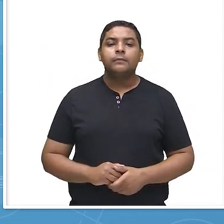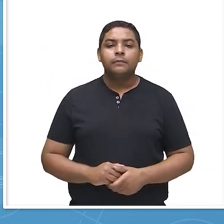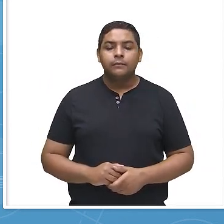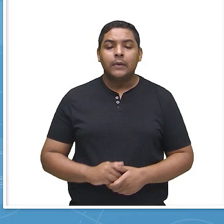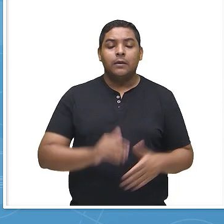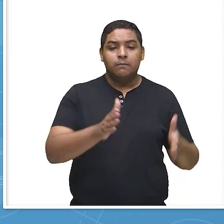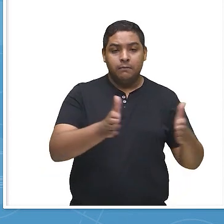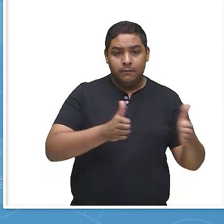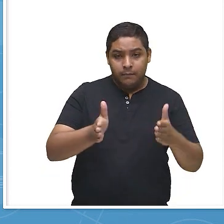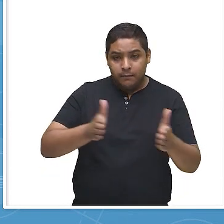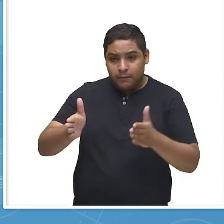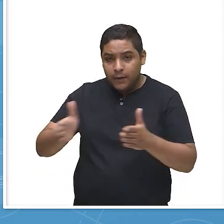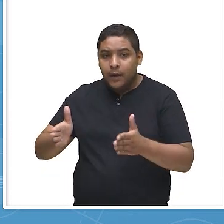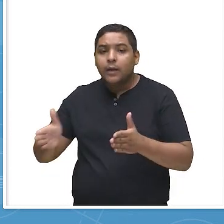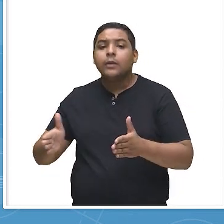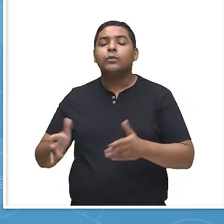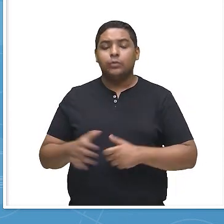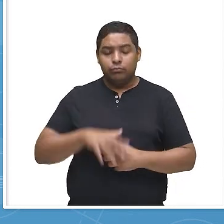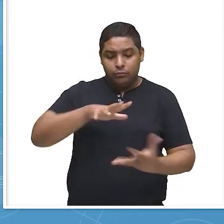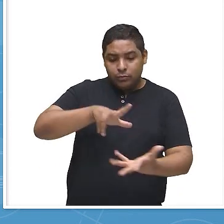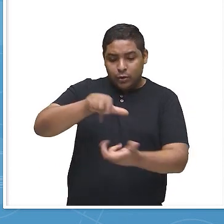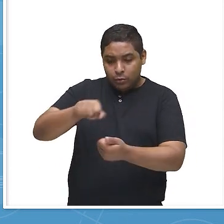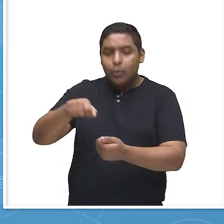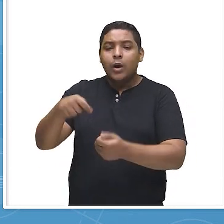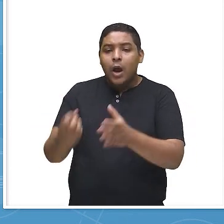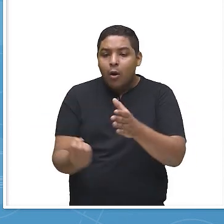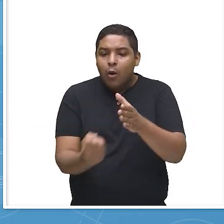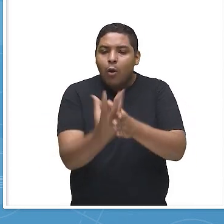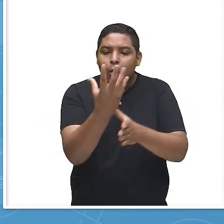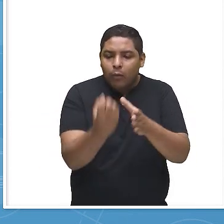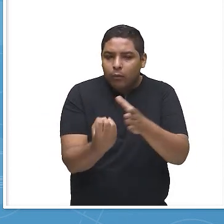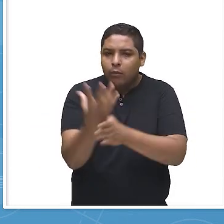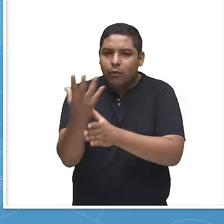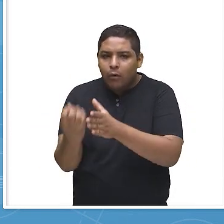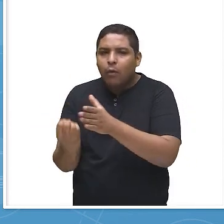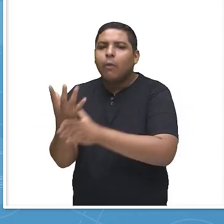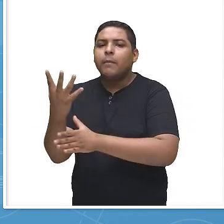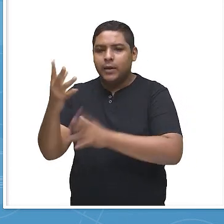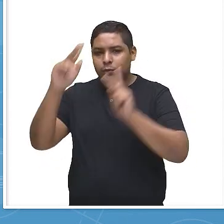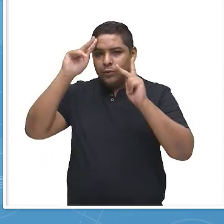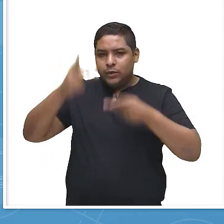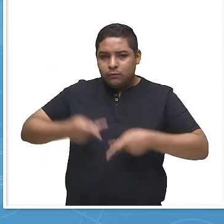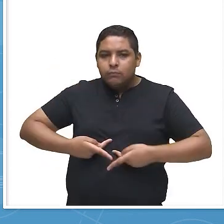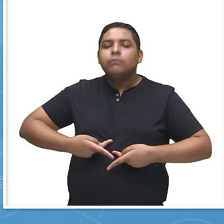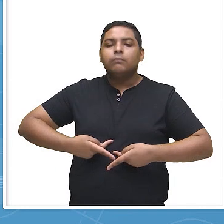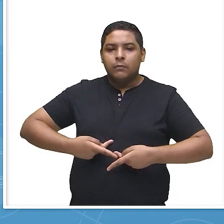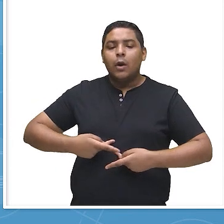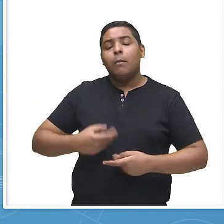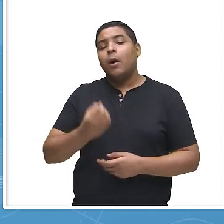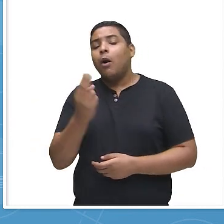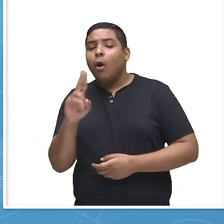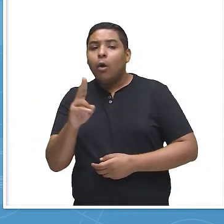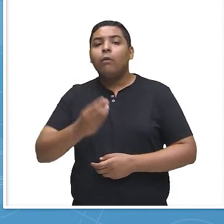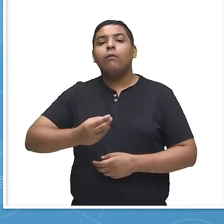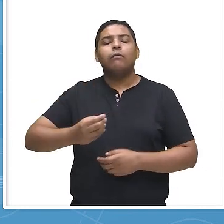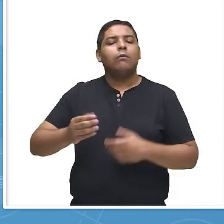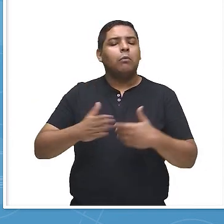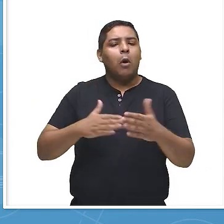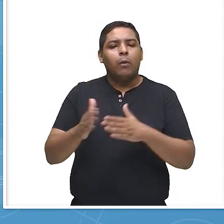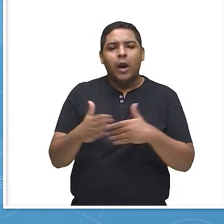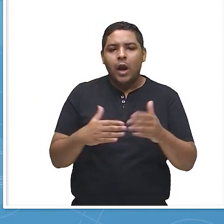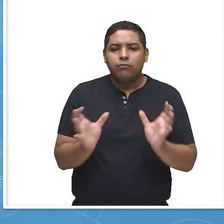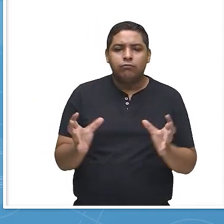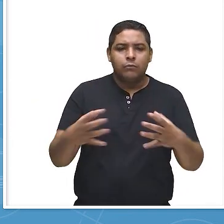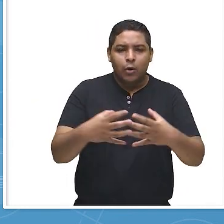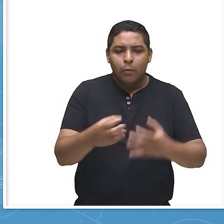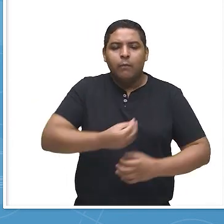que a vida surge. Nós temos o surgimento da Terra, todos os elementos que garantem a estrutura do